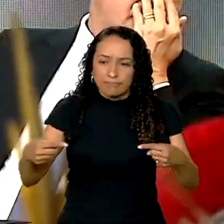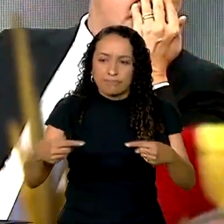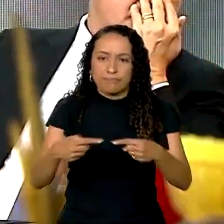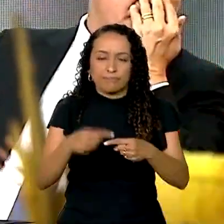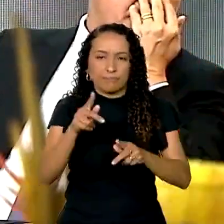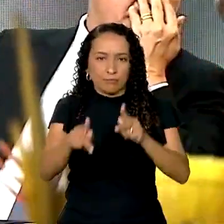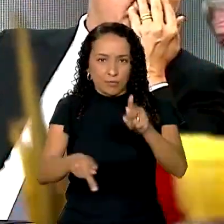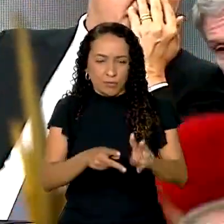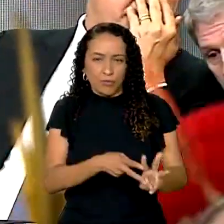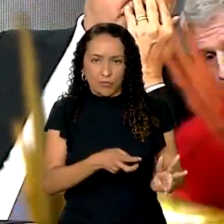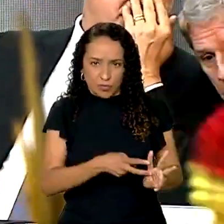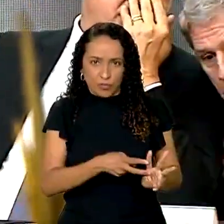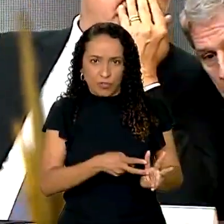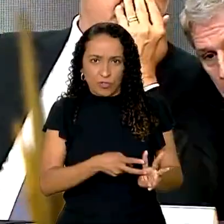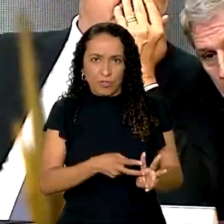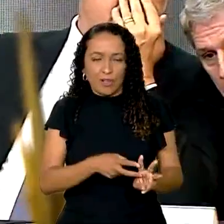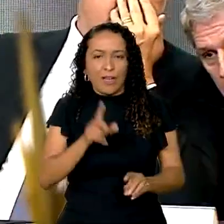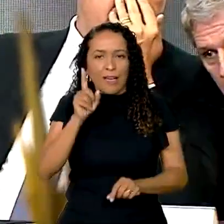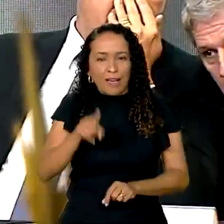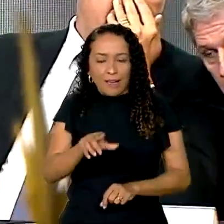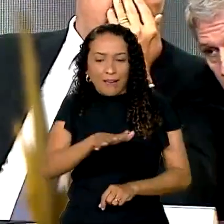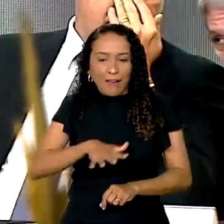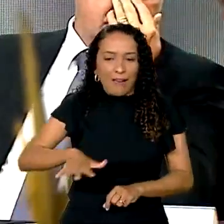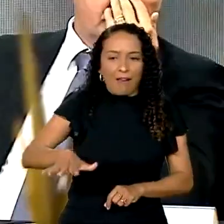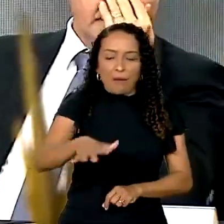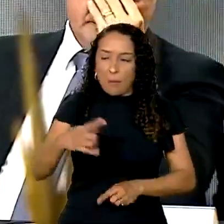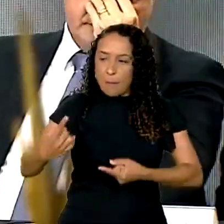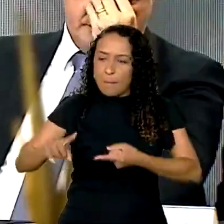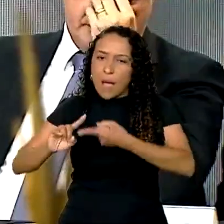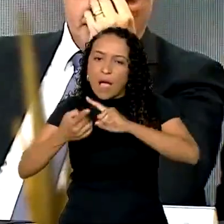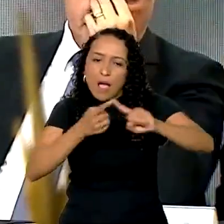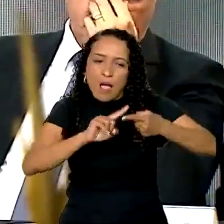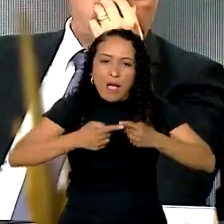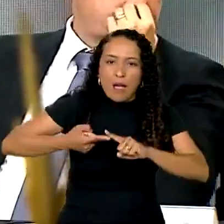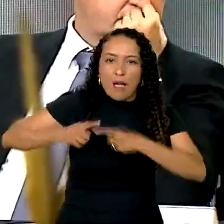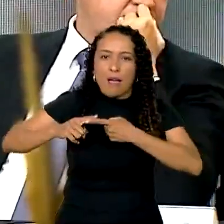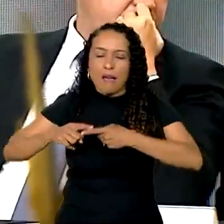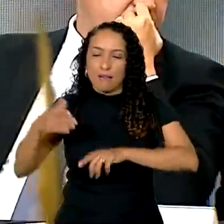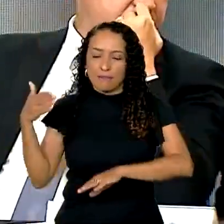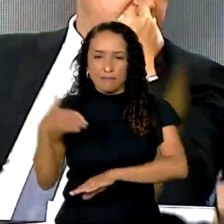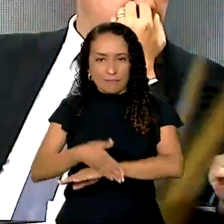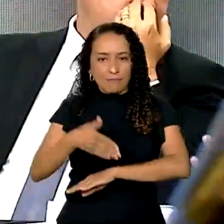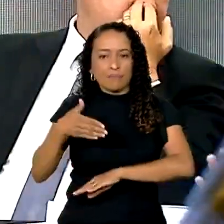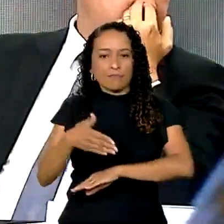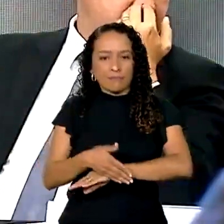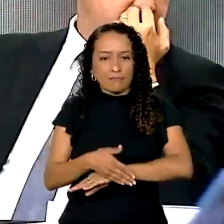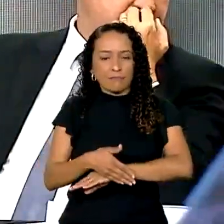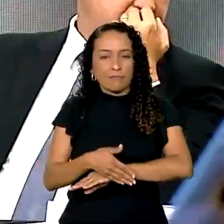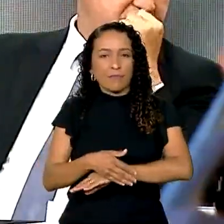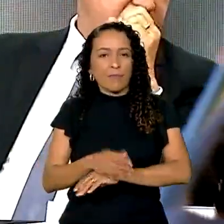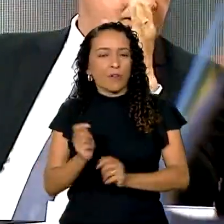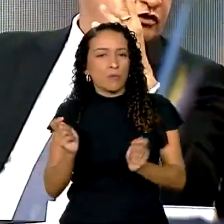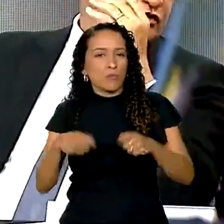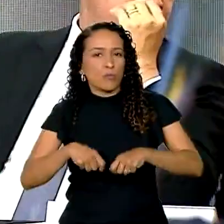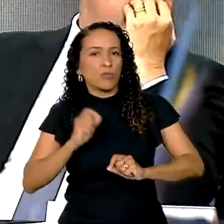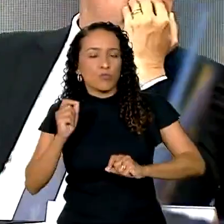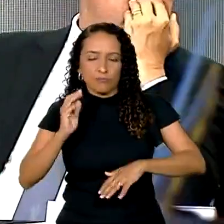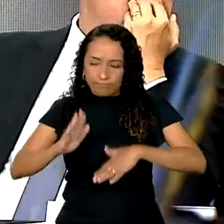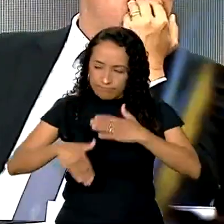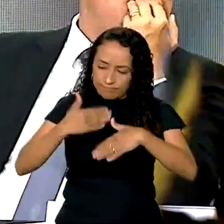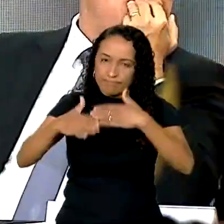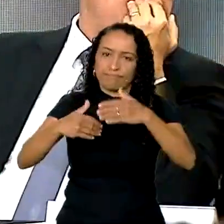os povos indígenas. Aqui será esse espaço de diálogo e participação para que a gente possa